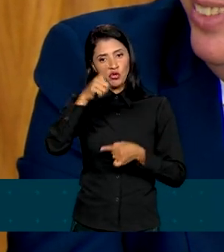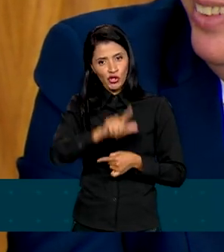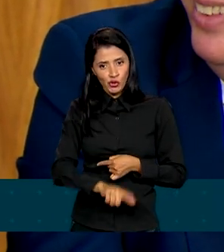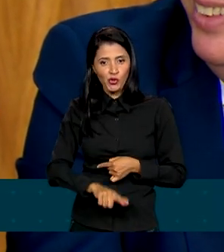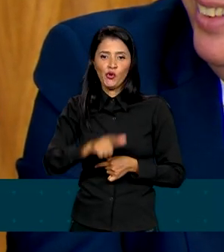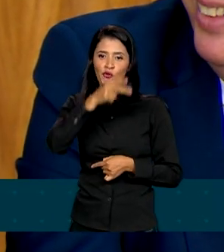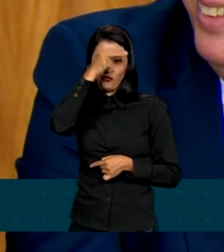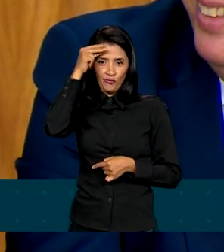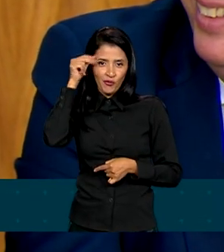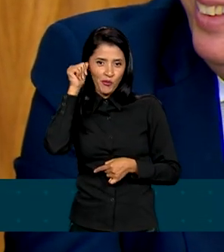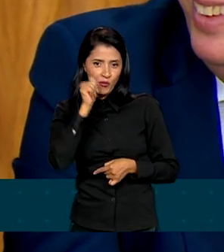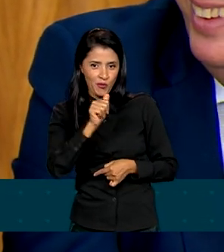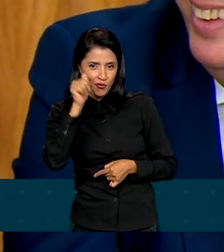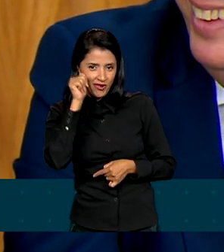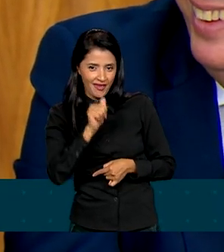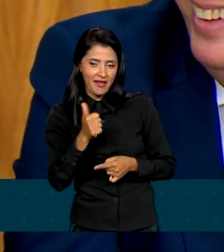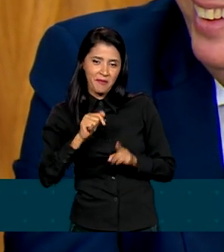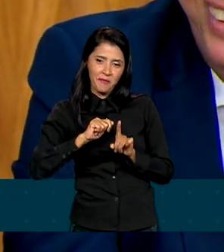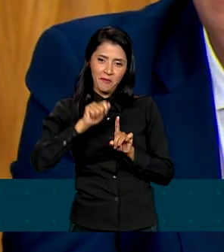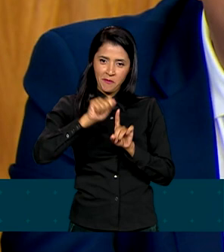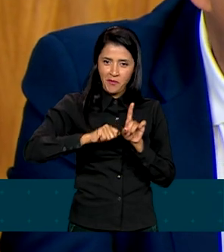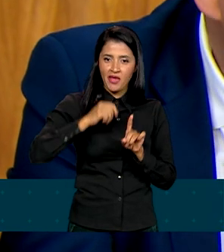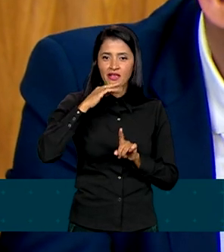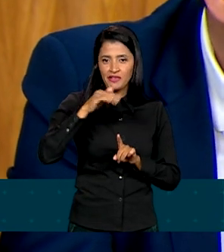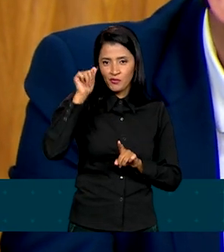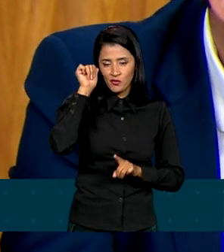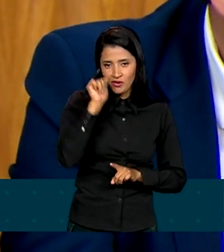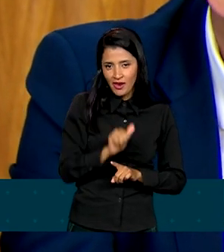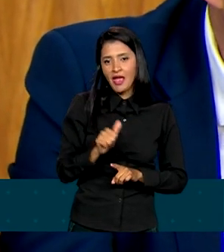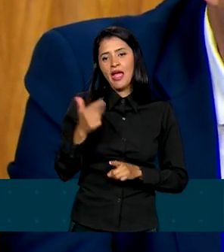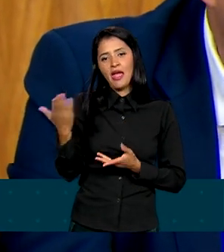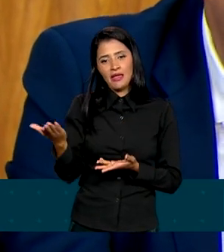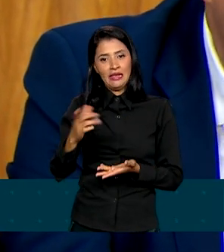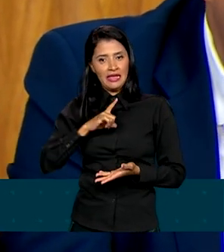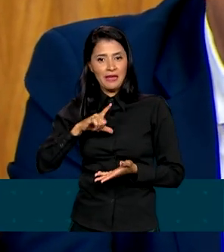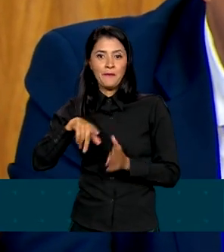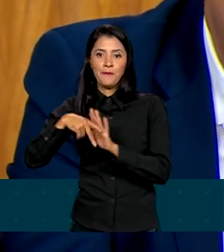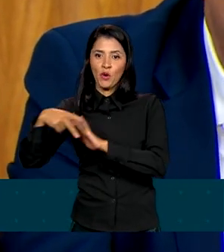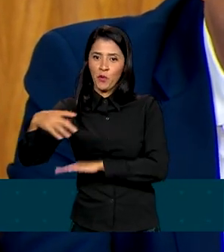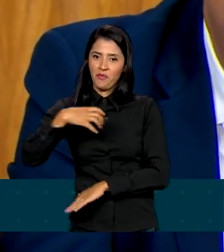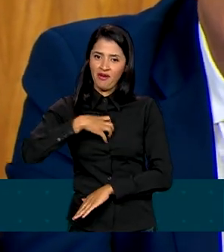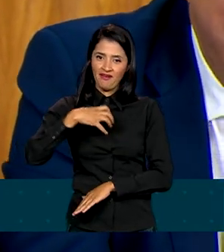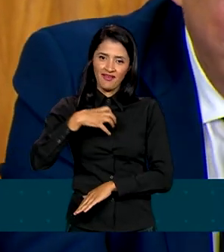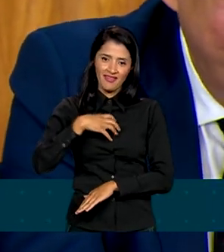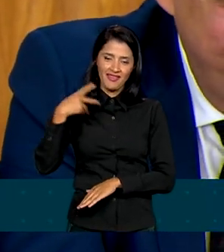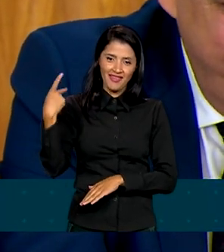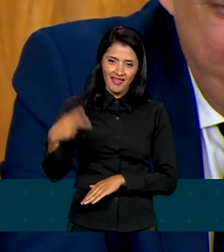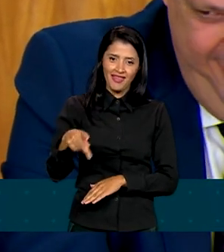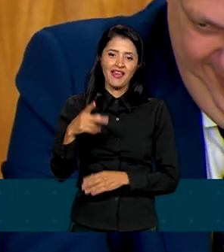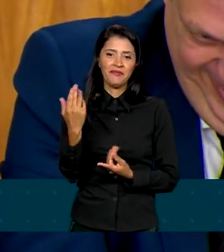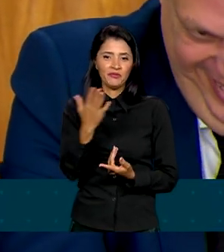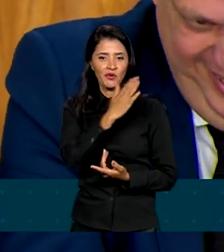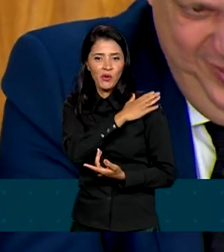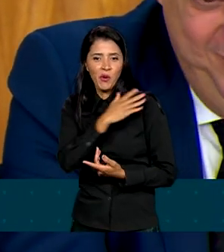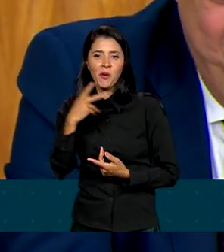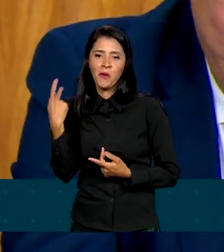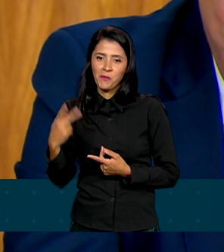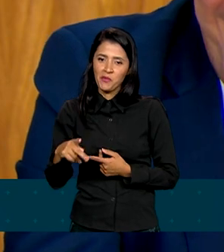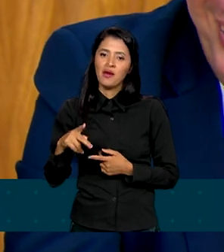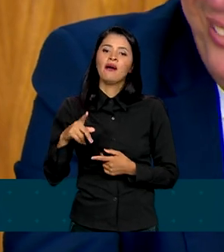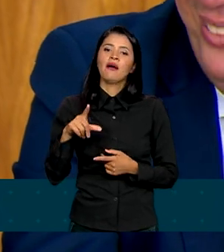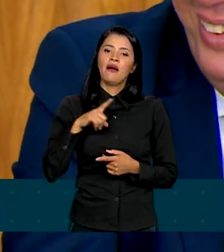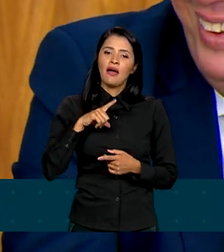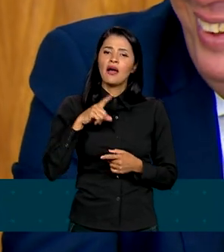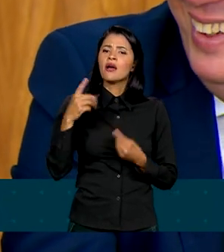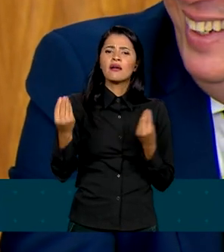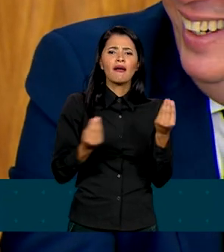mulheres e da Bahia, do nosso ministro Rui Costa. Então, aqui a prefeita Jailma Dantas, de Banzaê, Bahia. Quando passei a lista, o